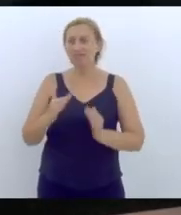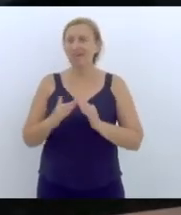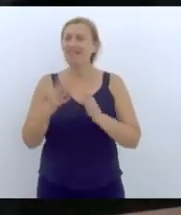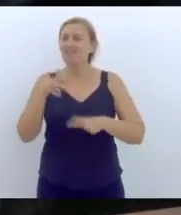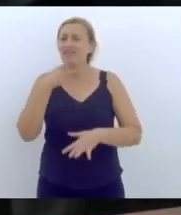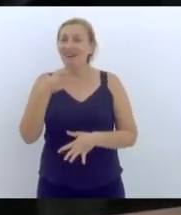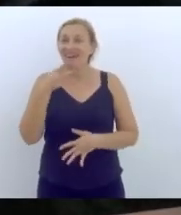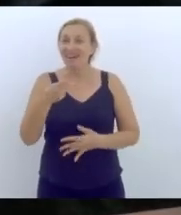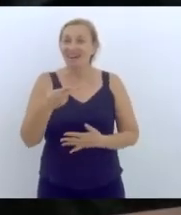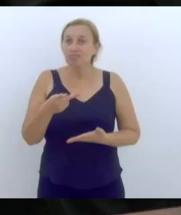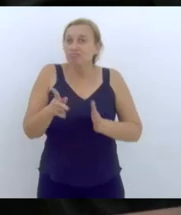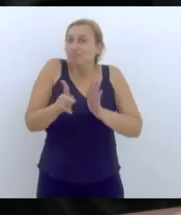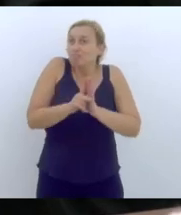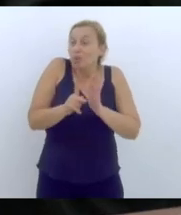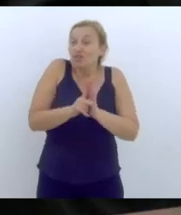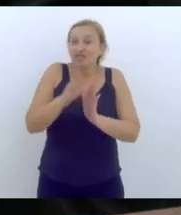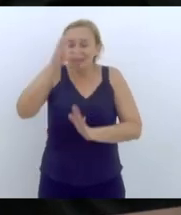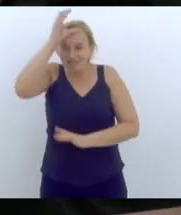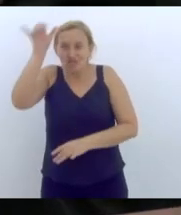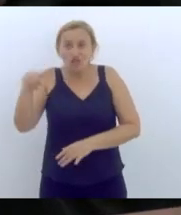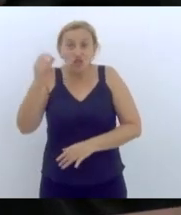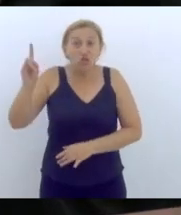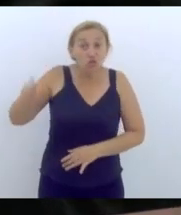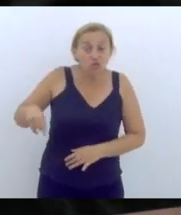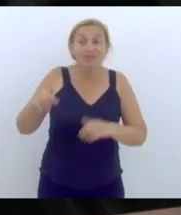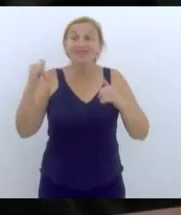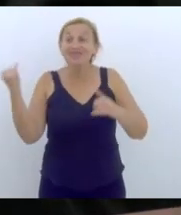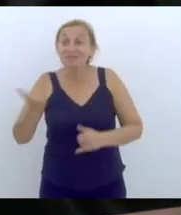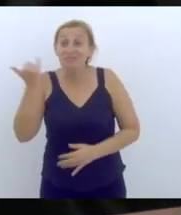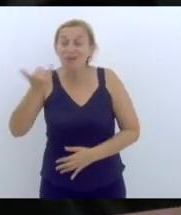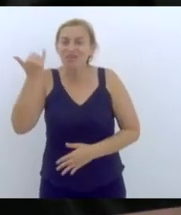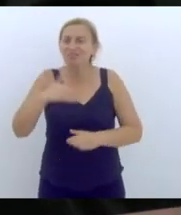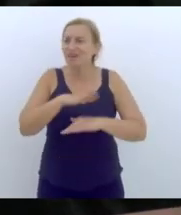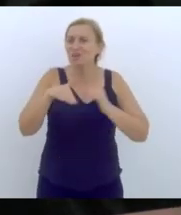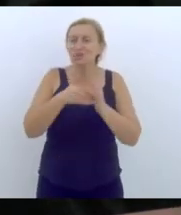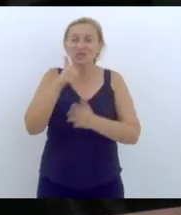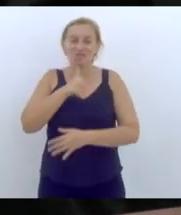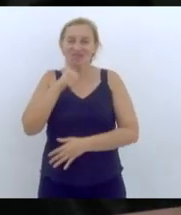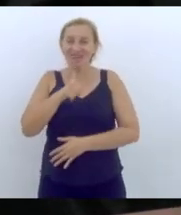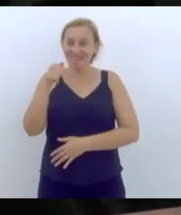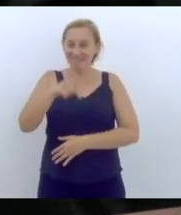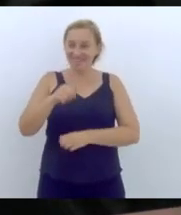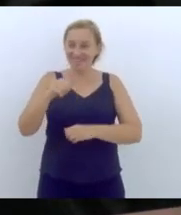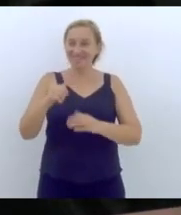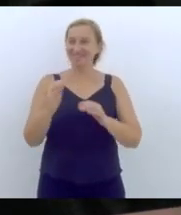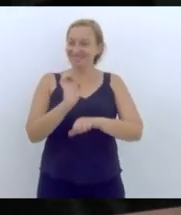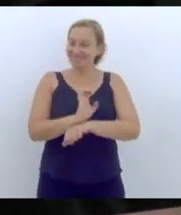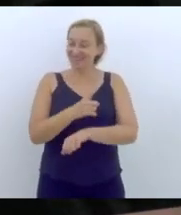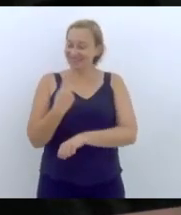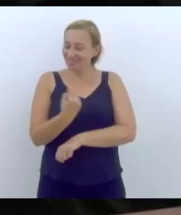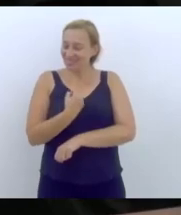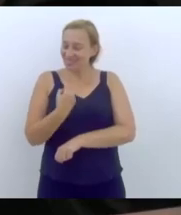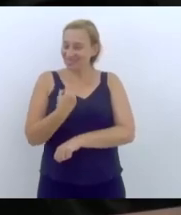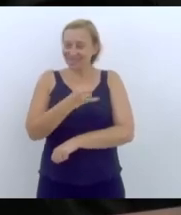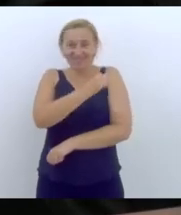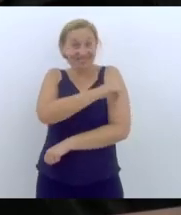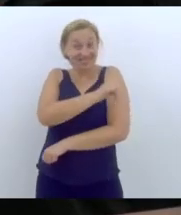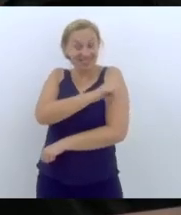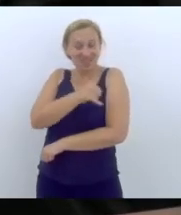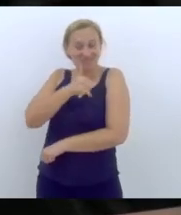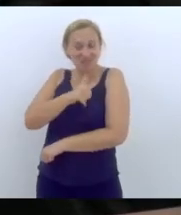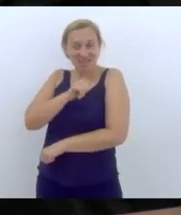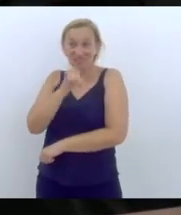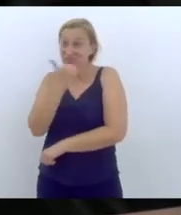que esse é um projeto da Tia Ju de muita importância para todas as mulheres aqui do nosso estado, Rio de Janeiro, as mulheres fluminenses.